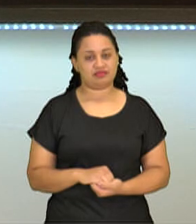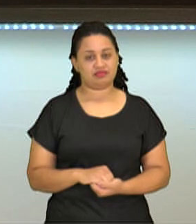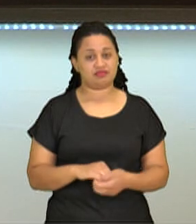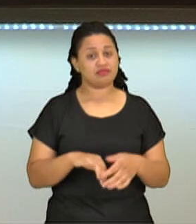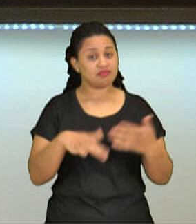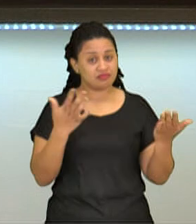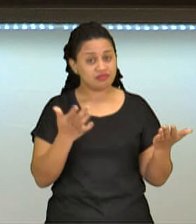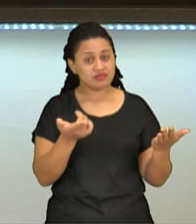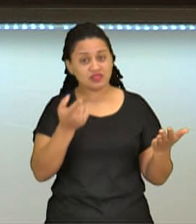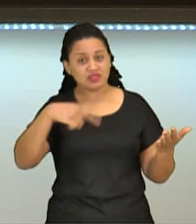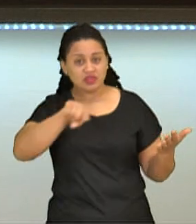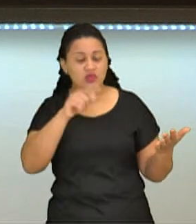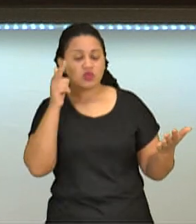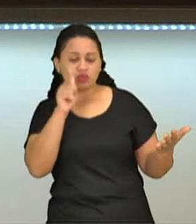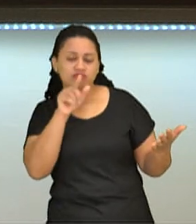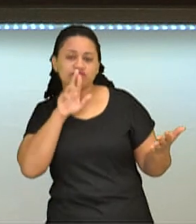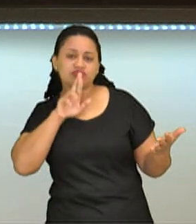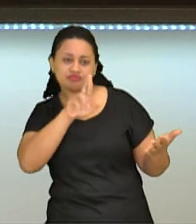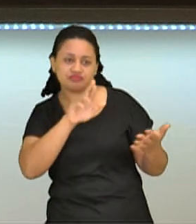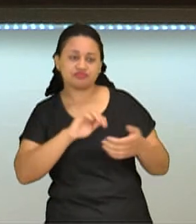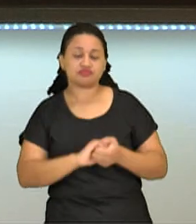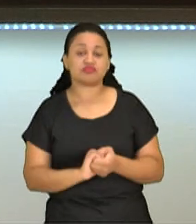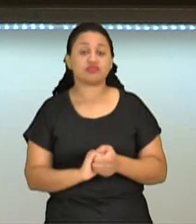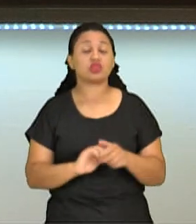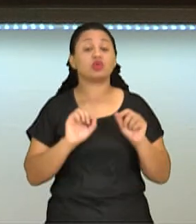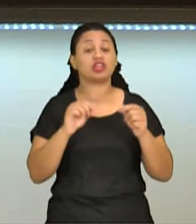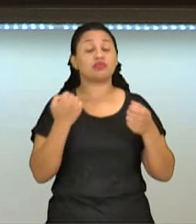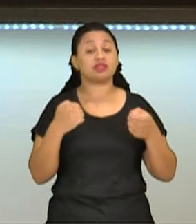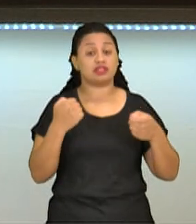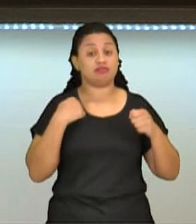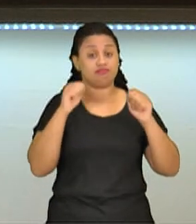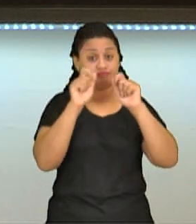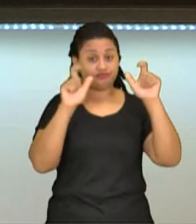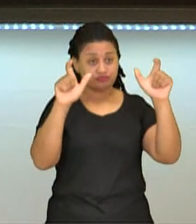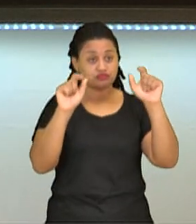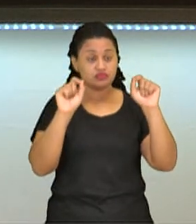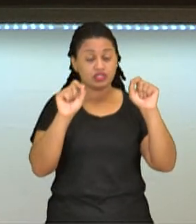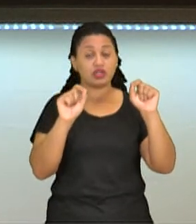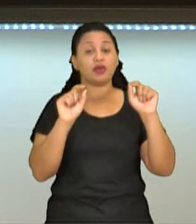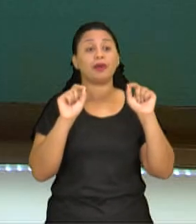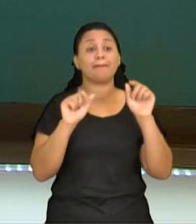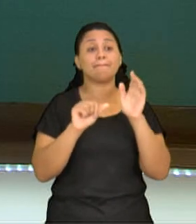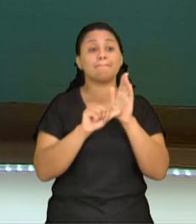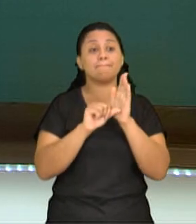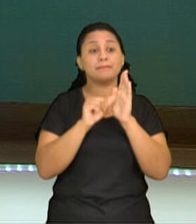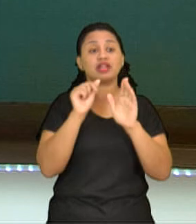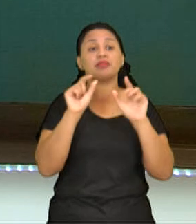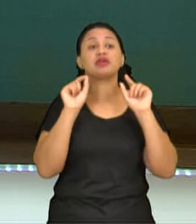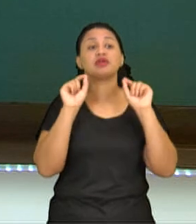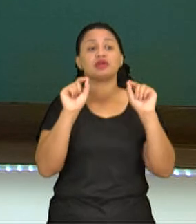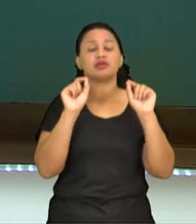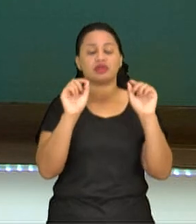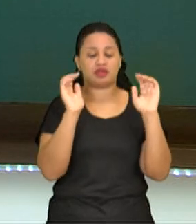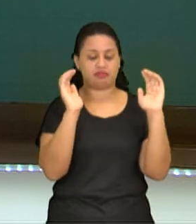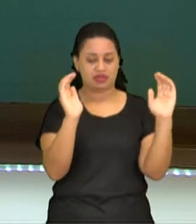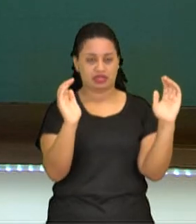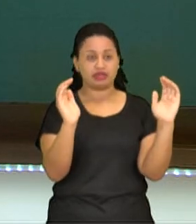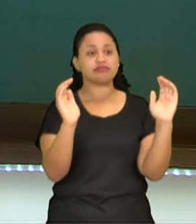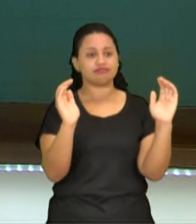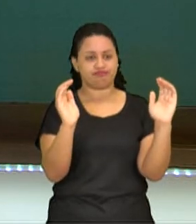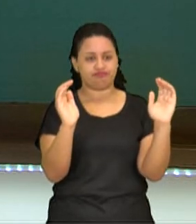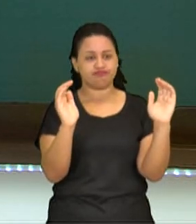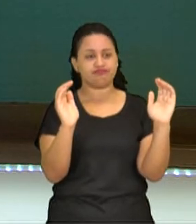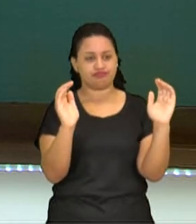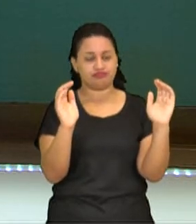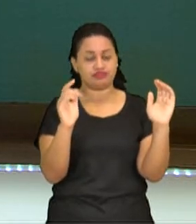E aí, conseguiram resolver? O que a gente tem que prestar atenção? Tenho que prestar atenção primeiro no quê? Que tem